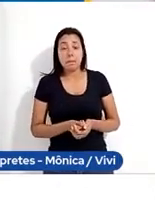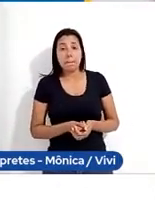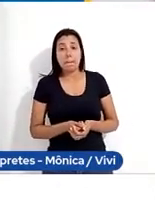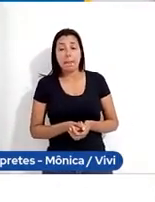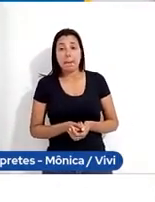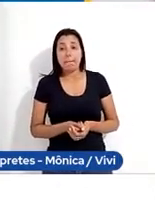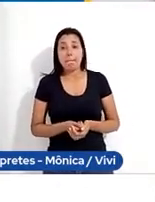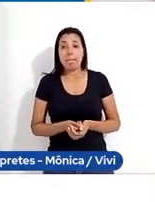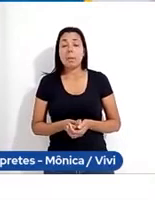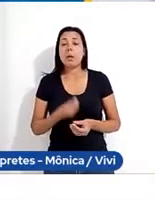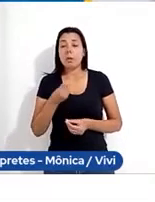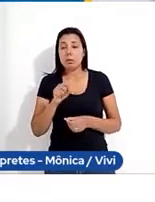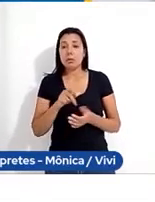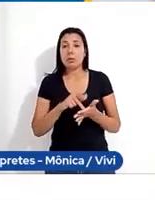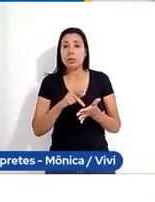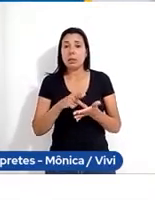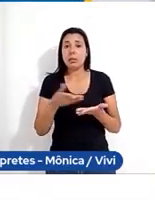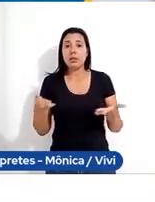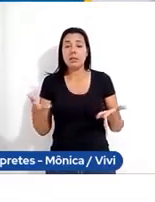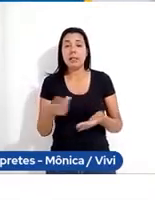Mas como era provável na atual realidade,